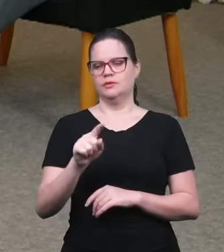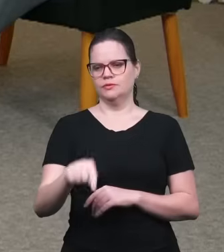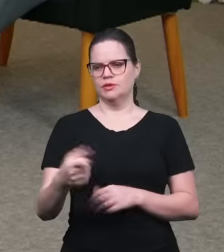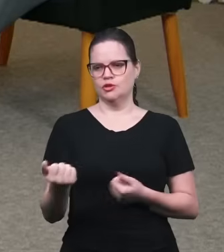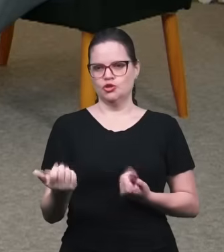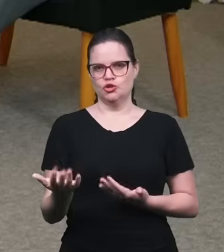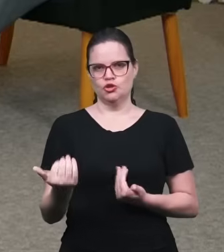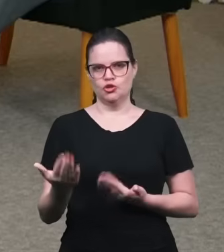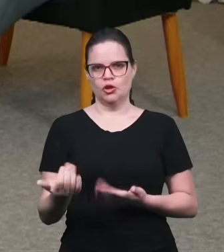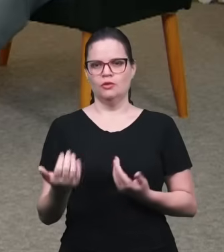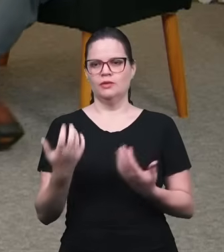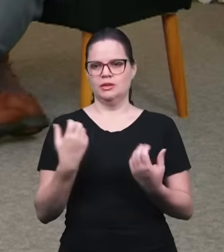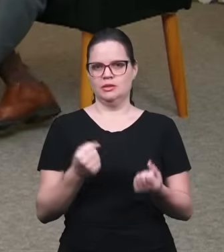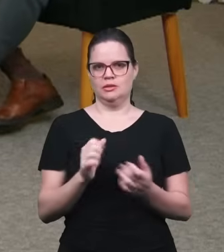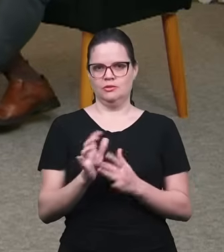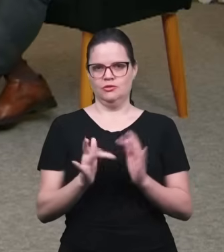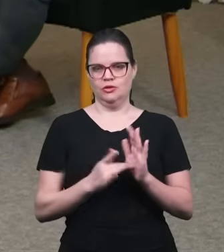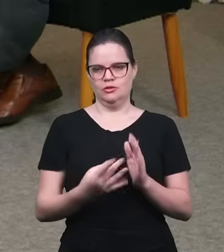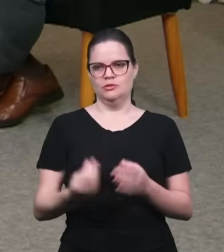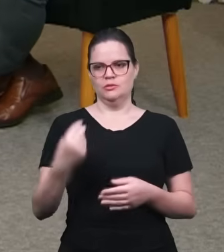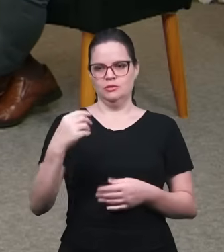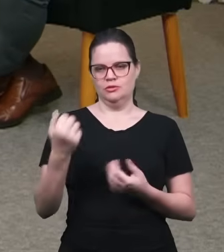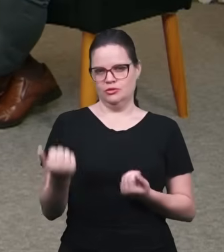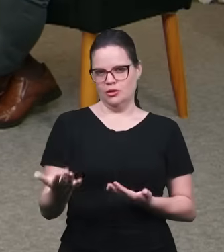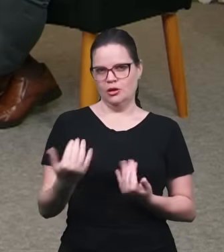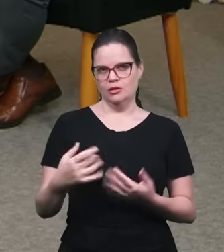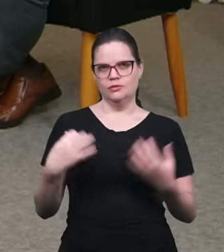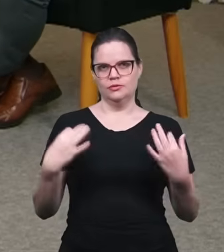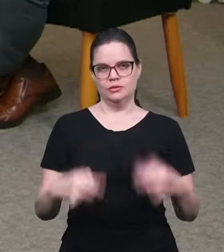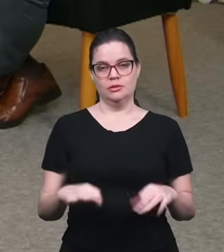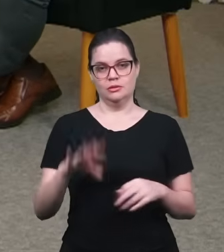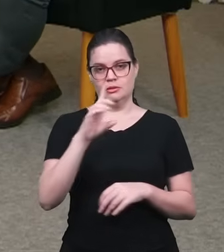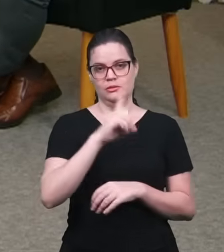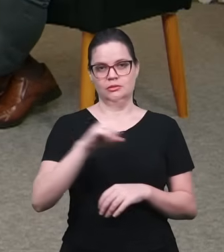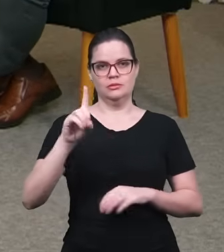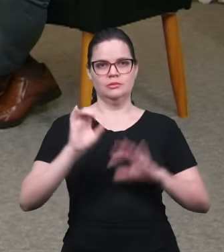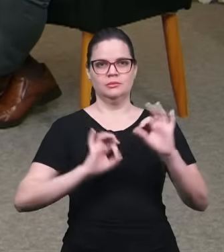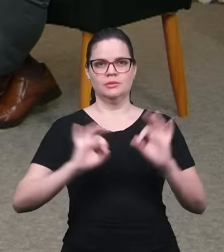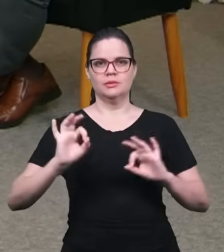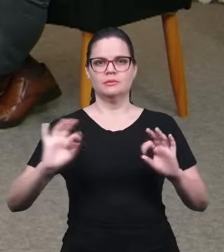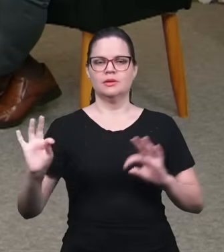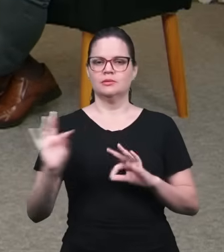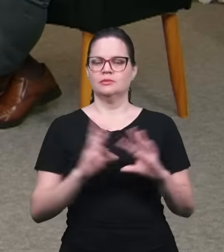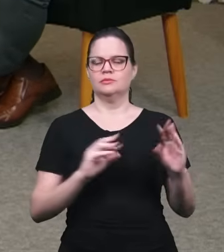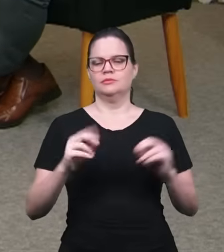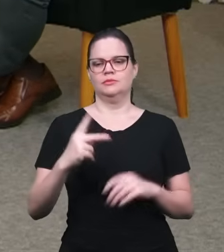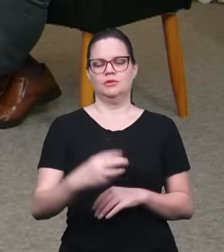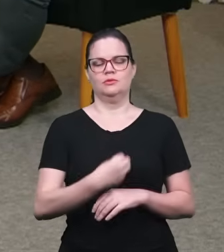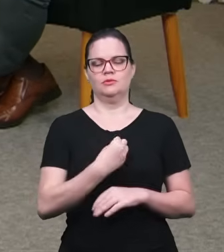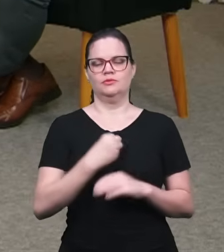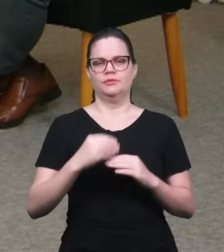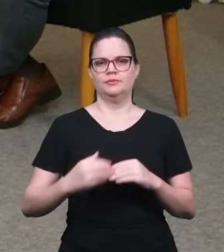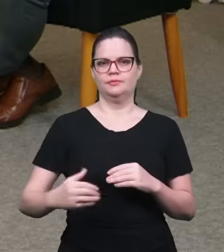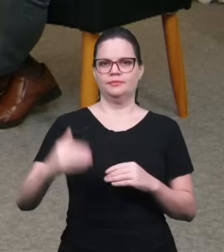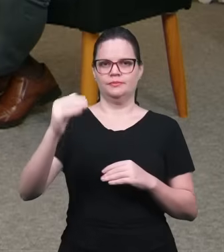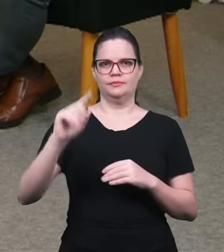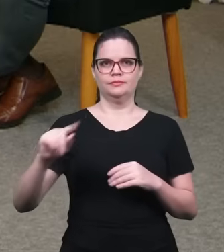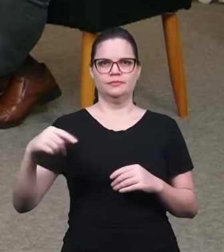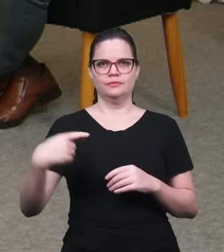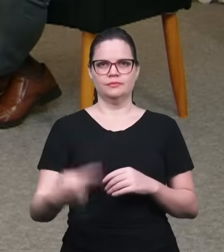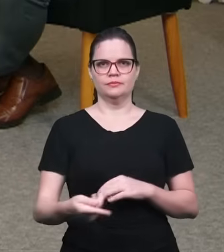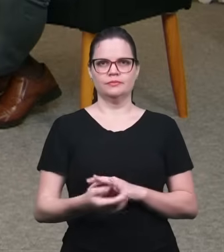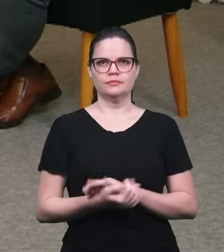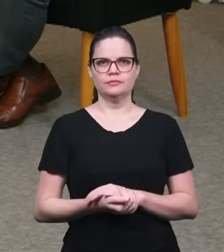a igreja, teve uma experiência com o Senhor e Deus preparou, na sua vida depois,